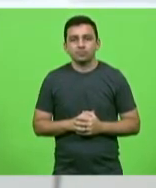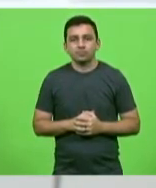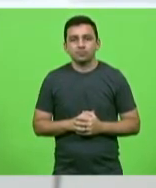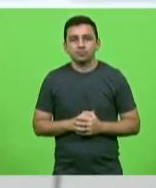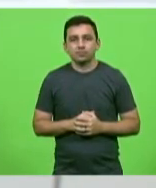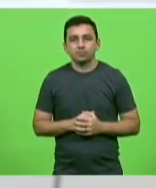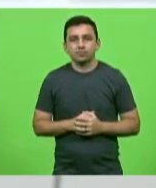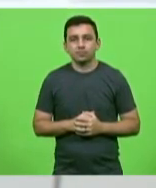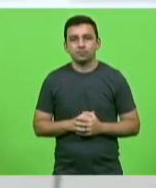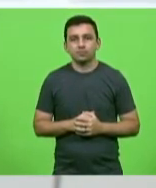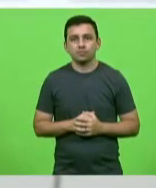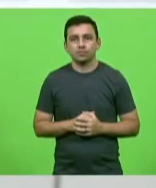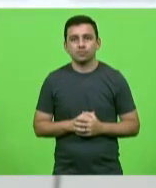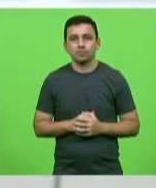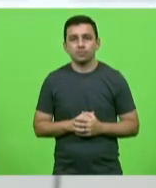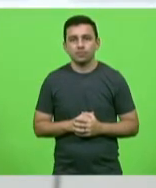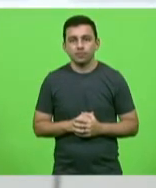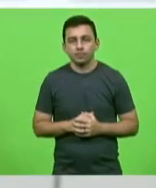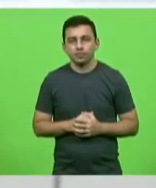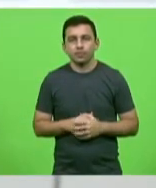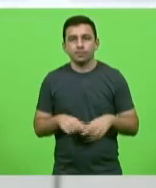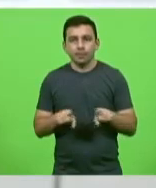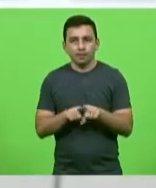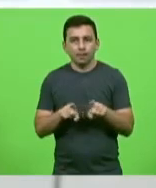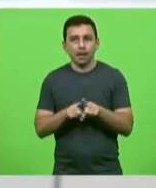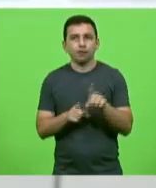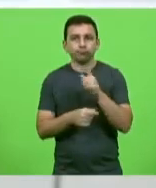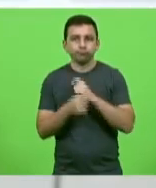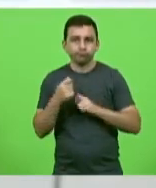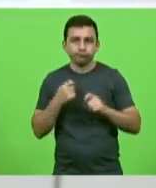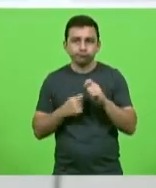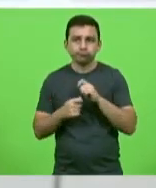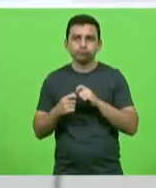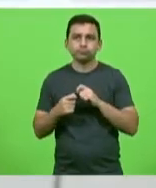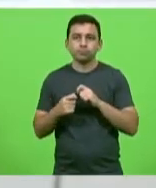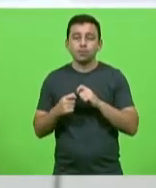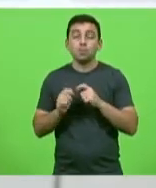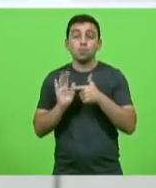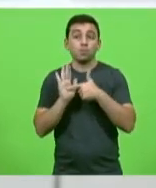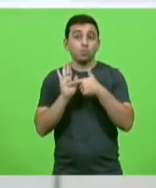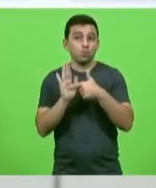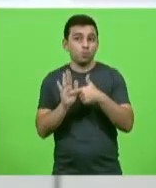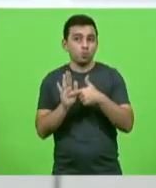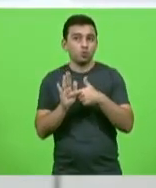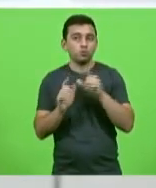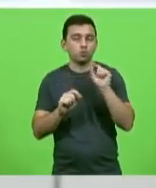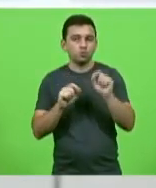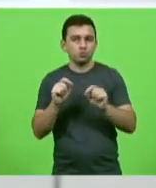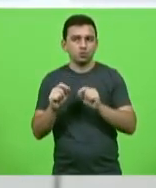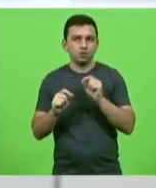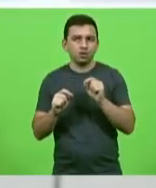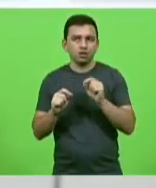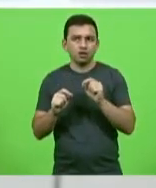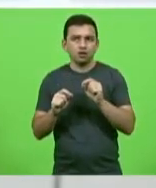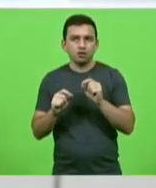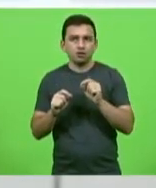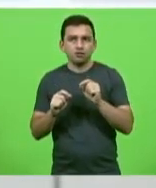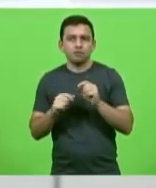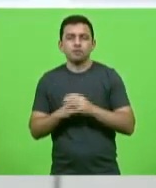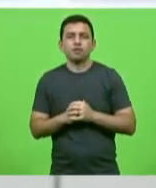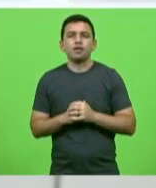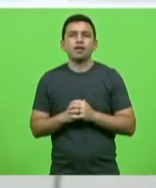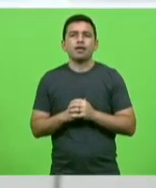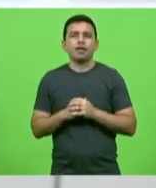eu penso também que a negociação rematou flagrantemente a parcialidade Afinal